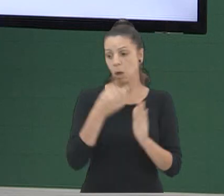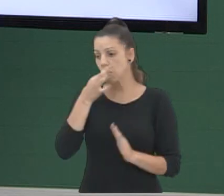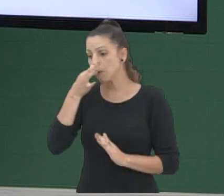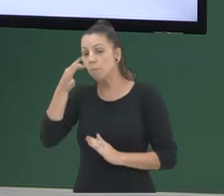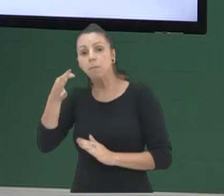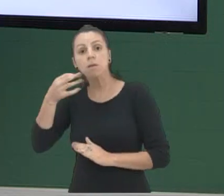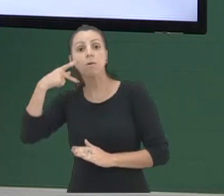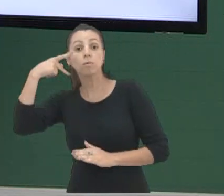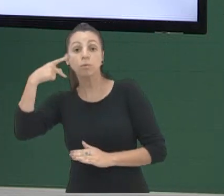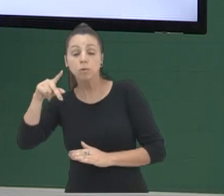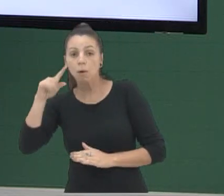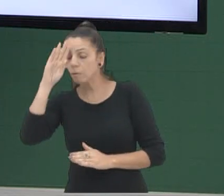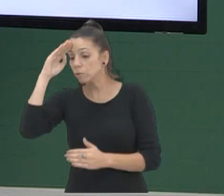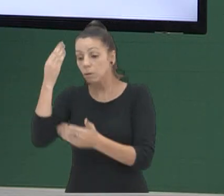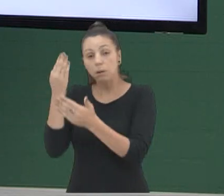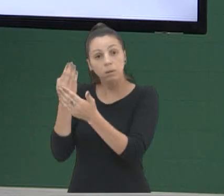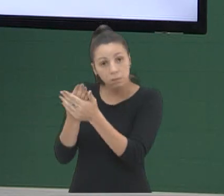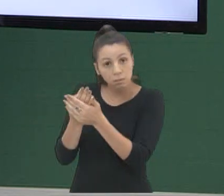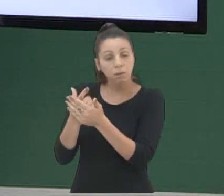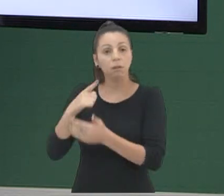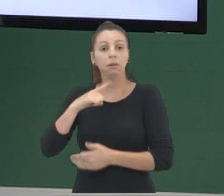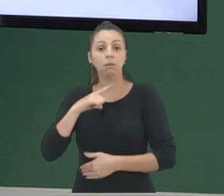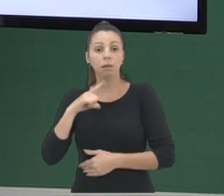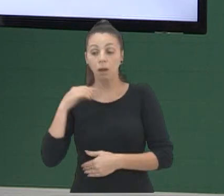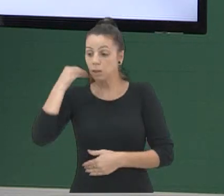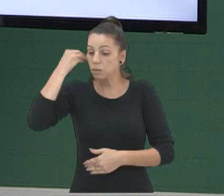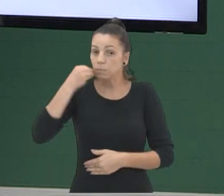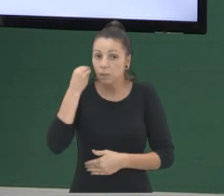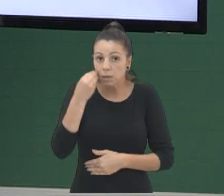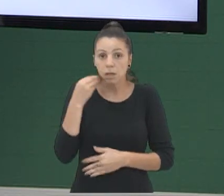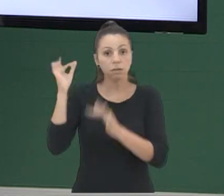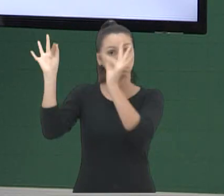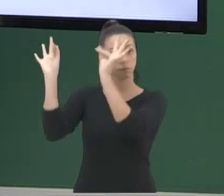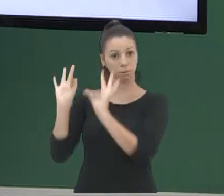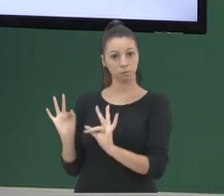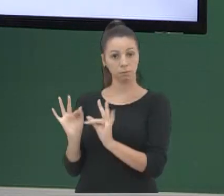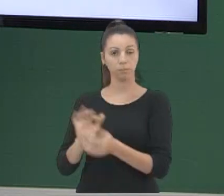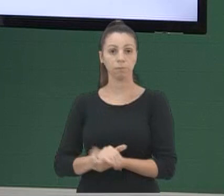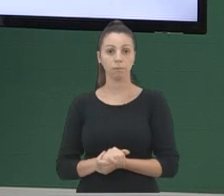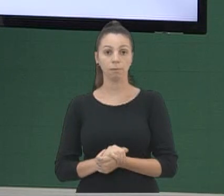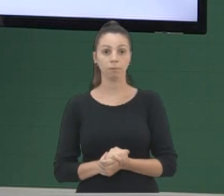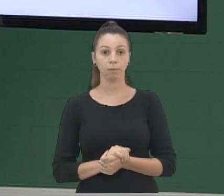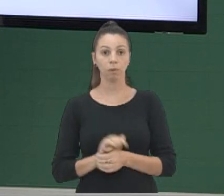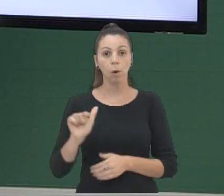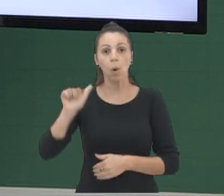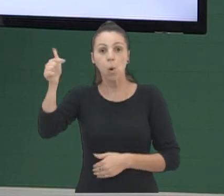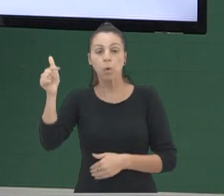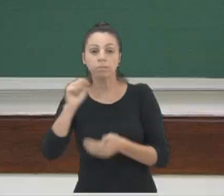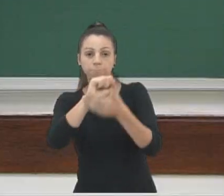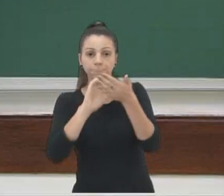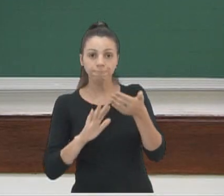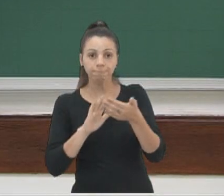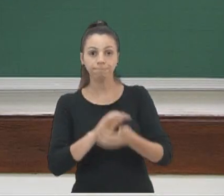você acredita, que você tem aí como experiência de felicidade, certo? Vamos para a próxima